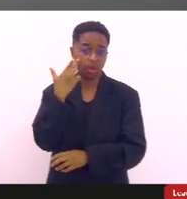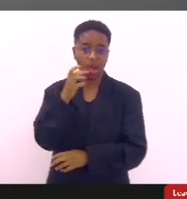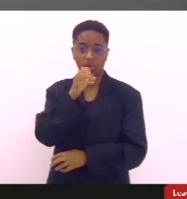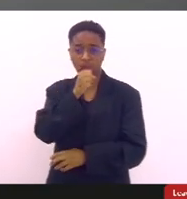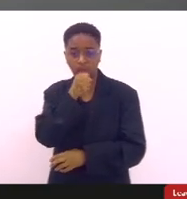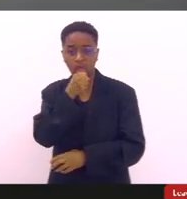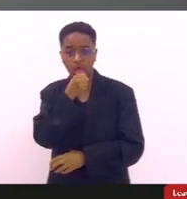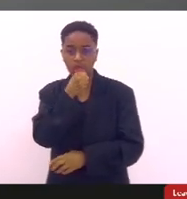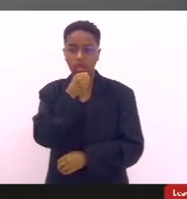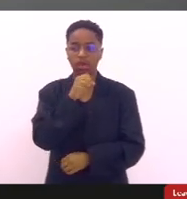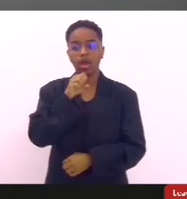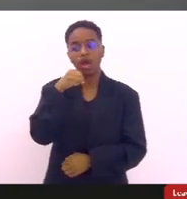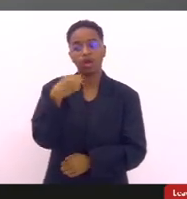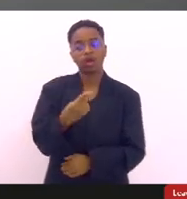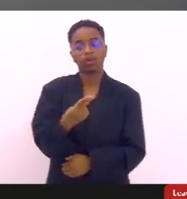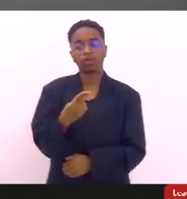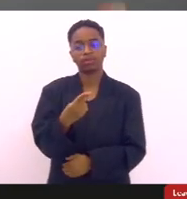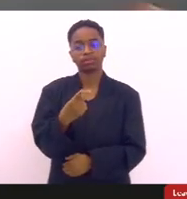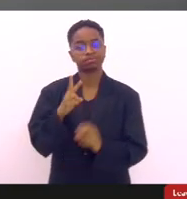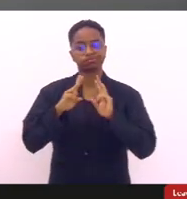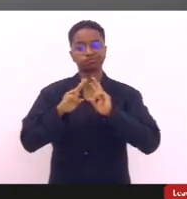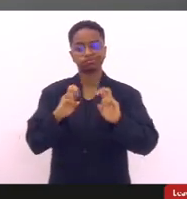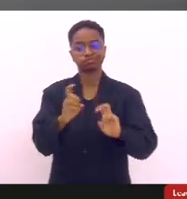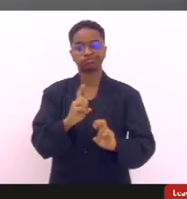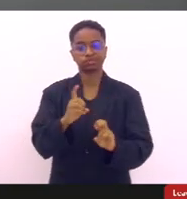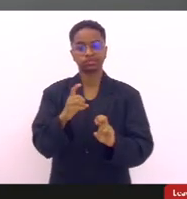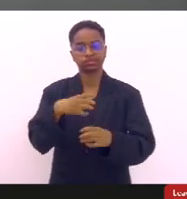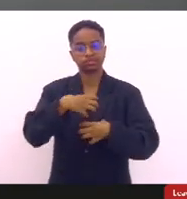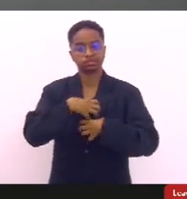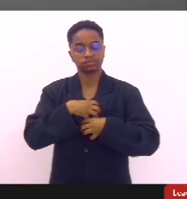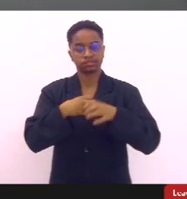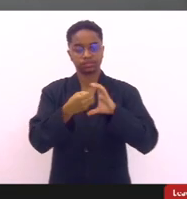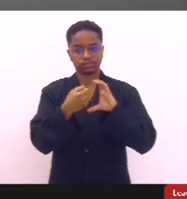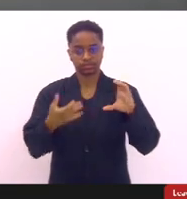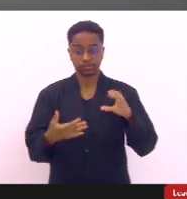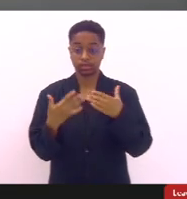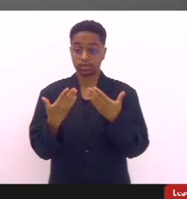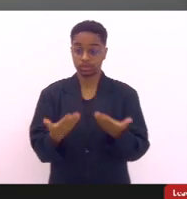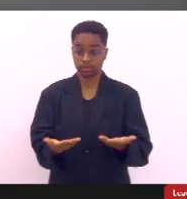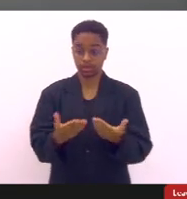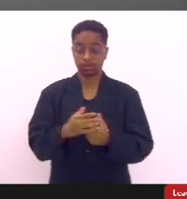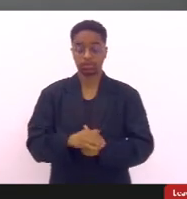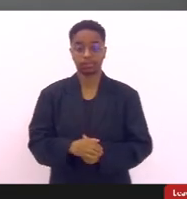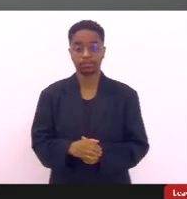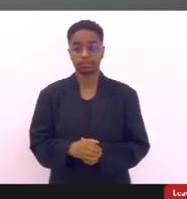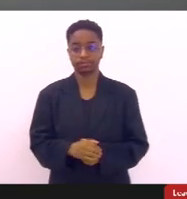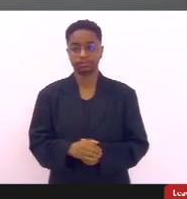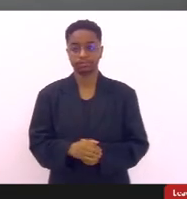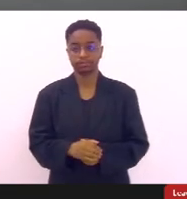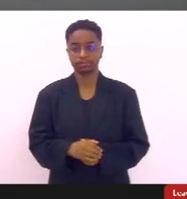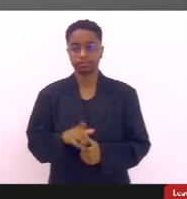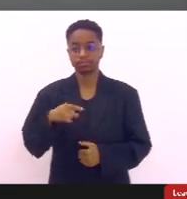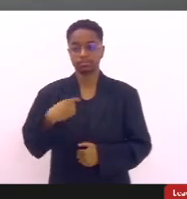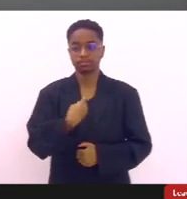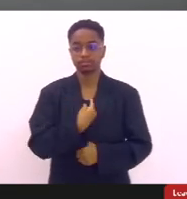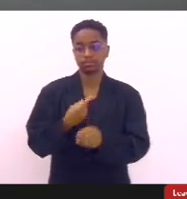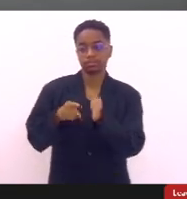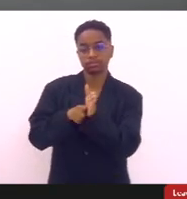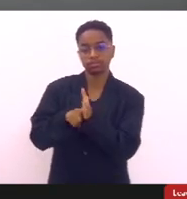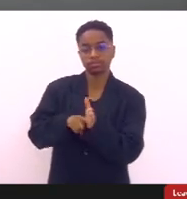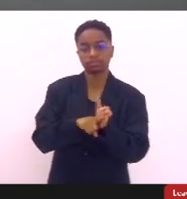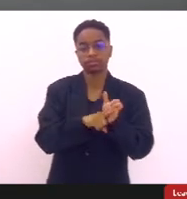elas não se reconhecem como sintomáticos, né? Então, nossos estudos mostram